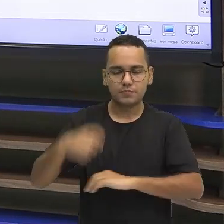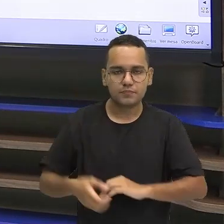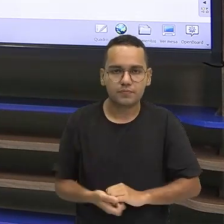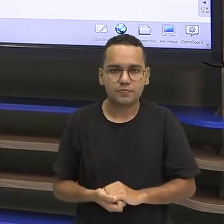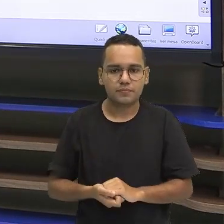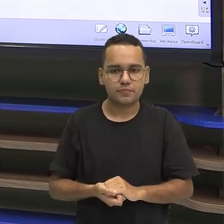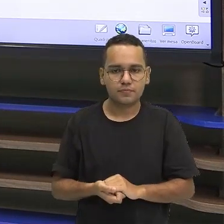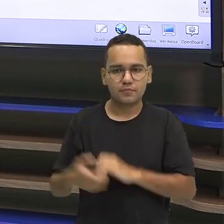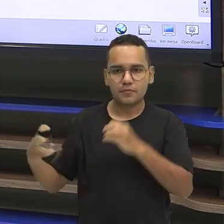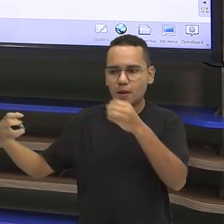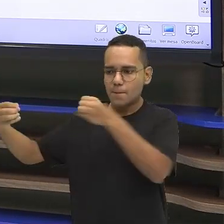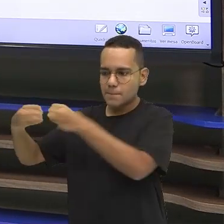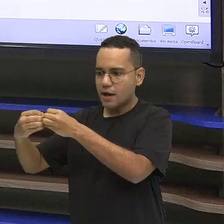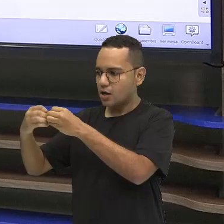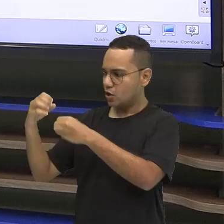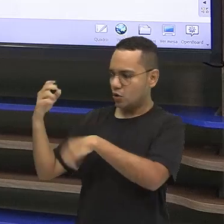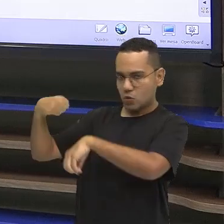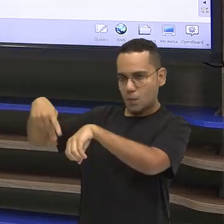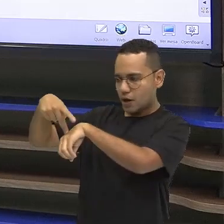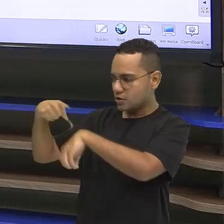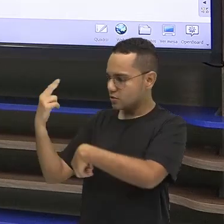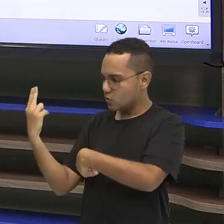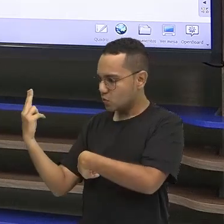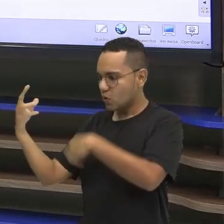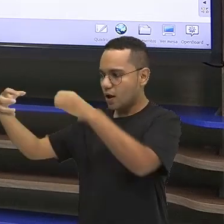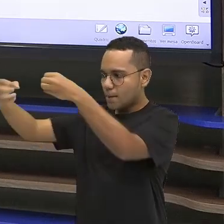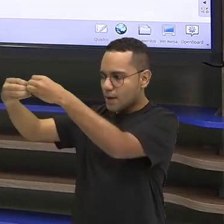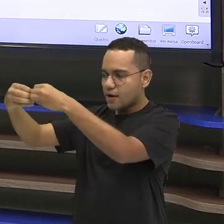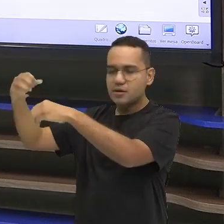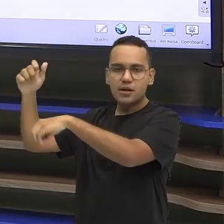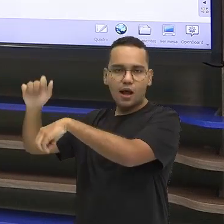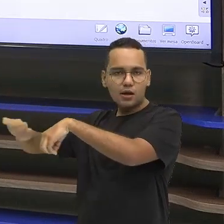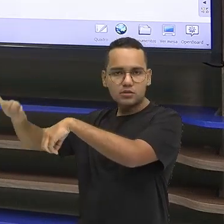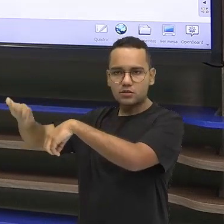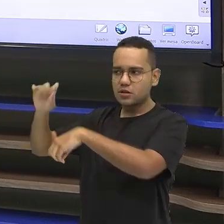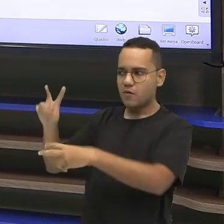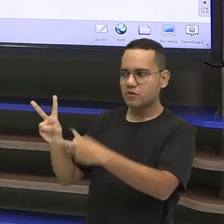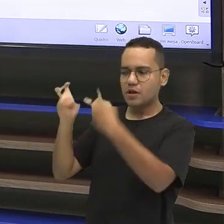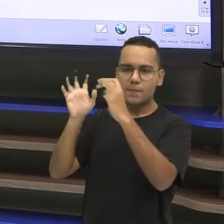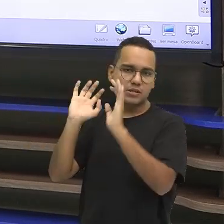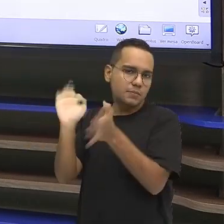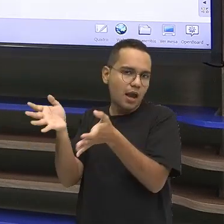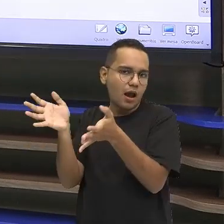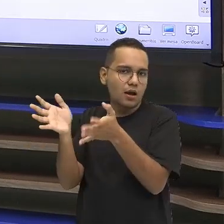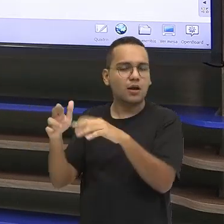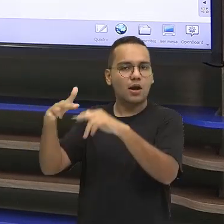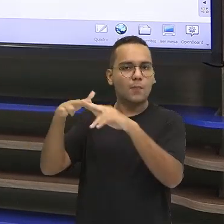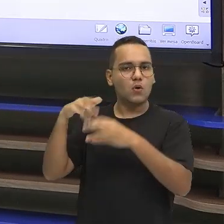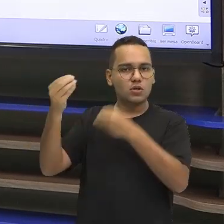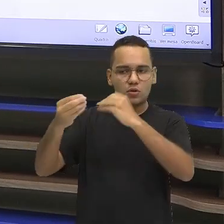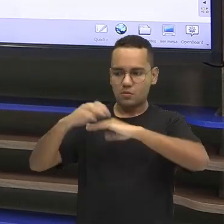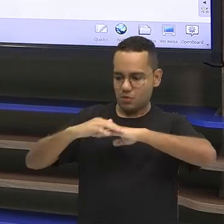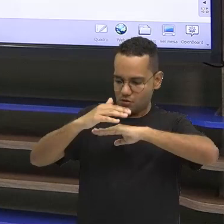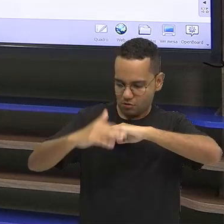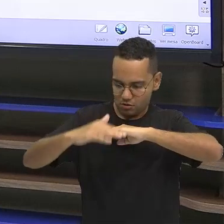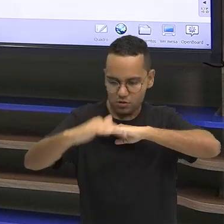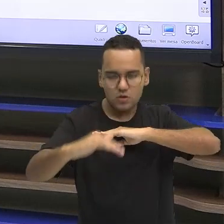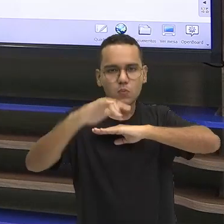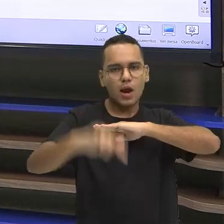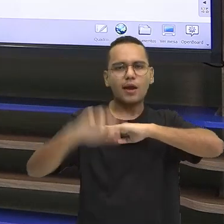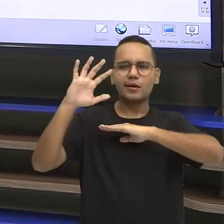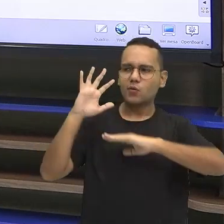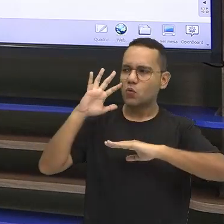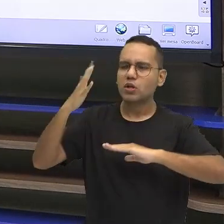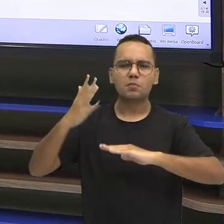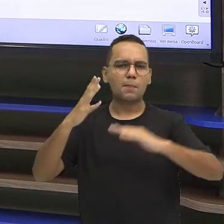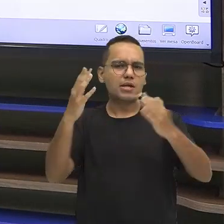Sul, no Uruguai e na Argentina, como a gente pode observar, tá? Então, os pampas eles já vão ter ali um clima mais